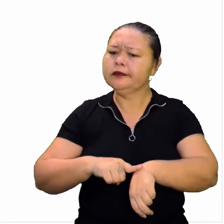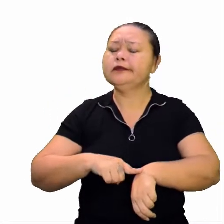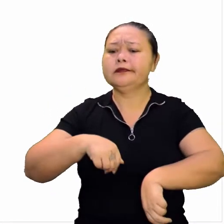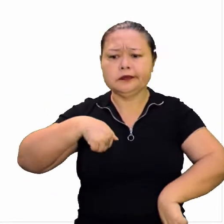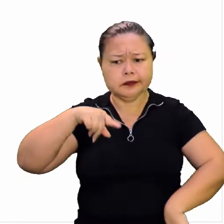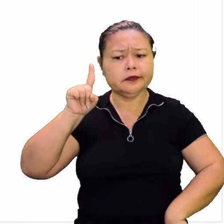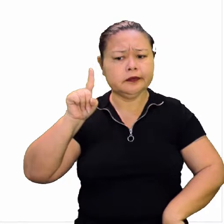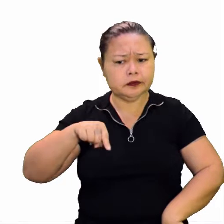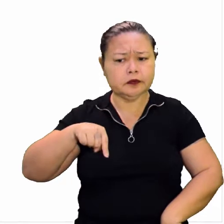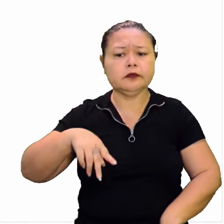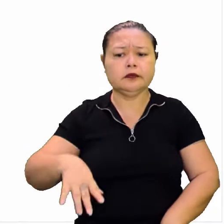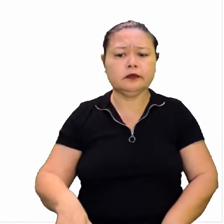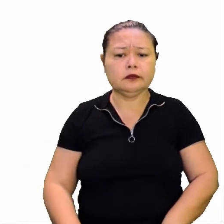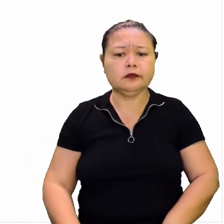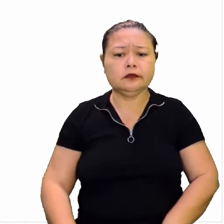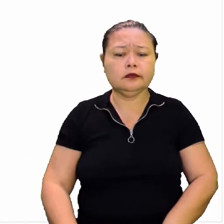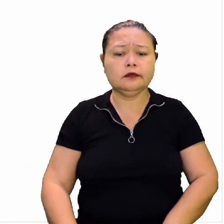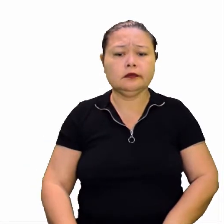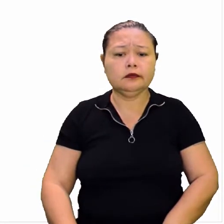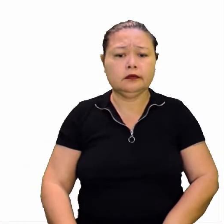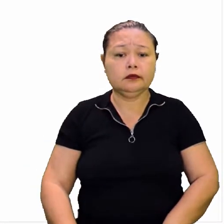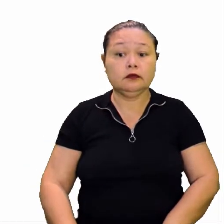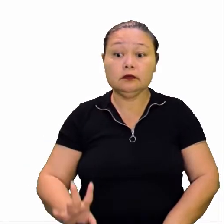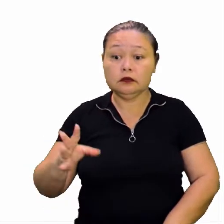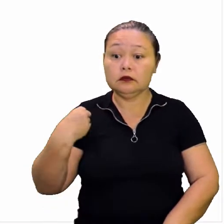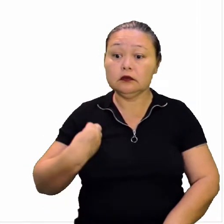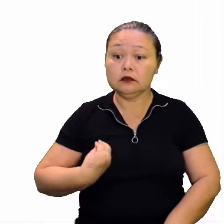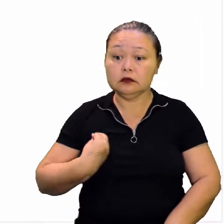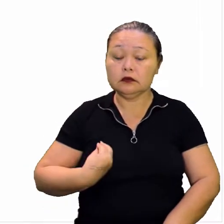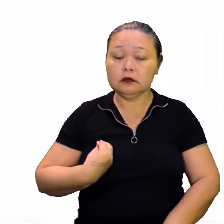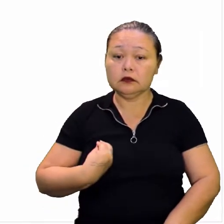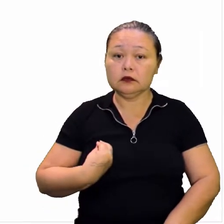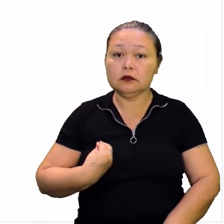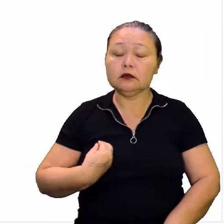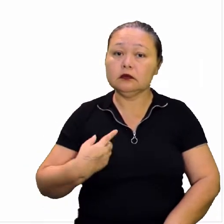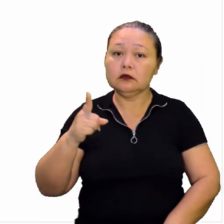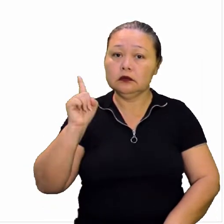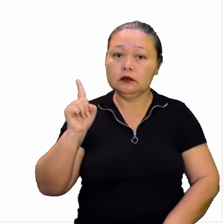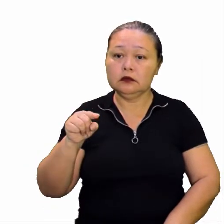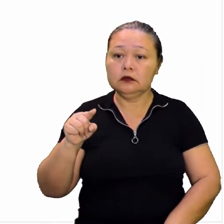É. Professor, isso é uma vida. Olha,